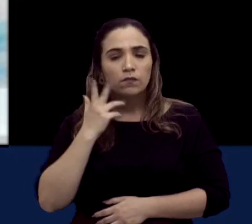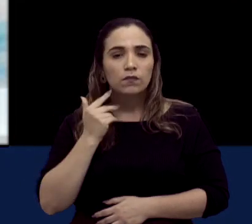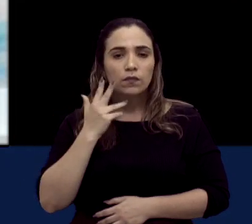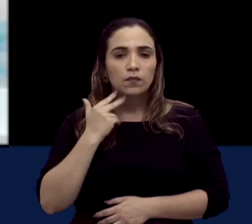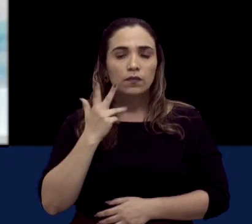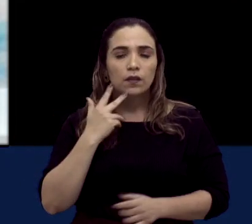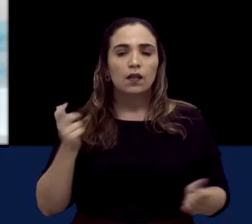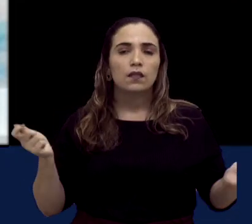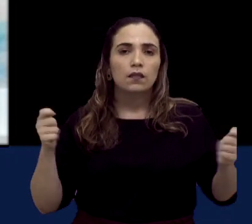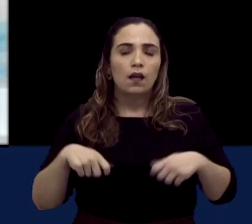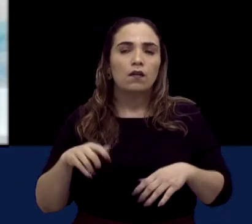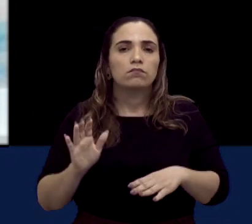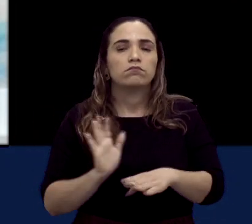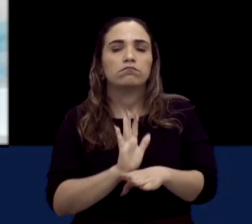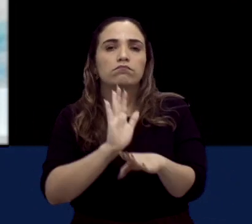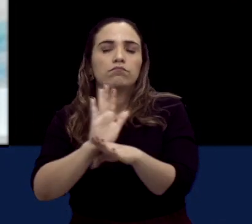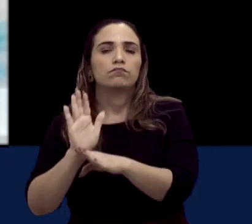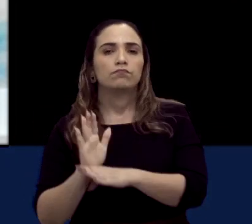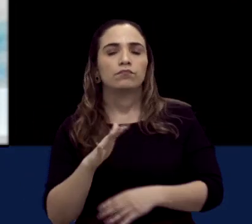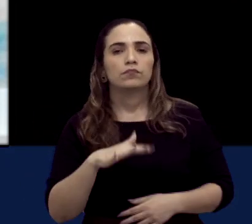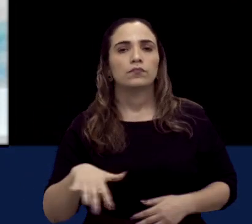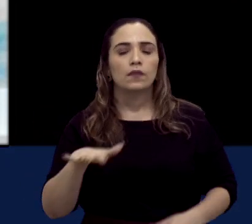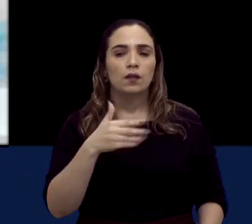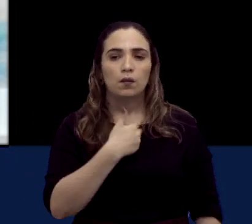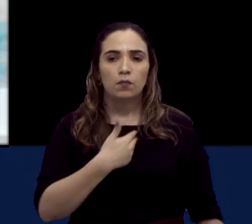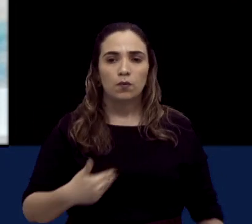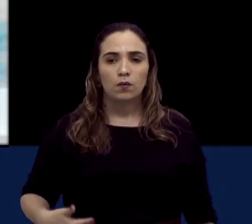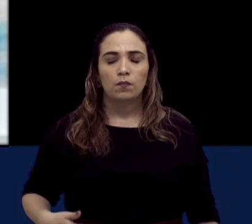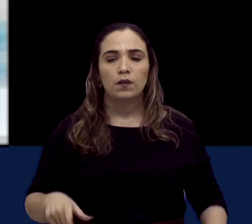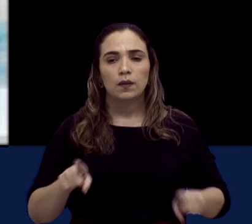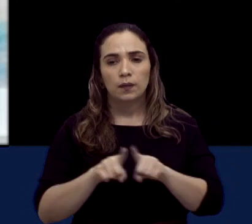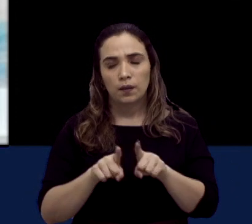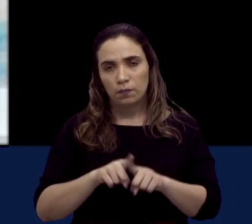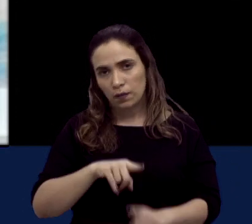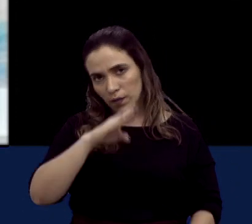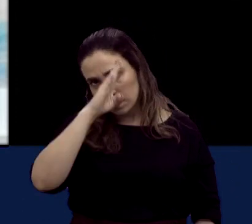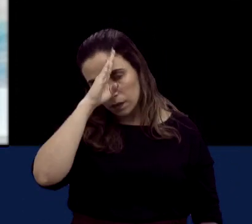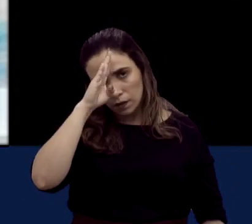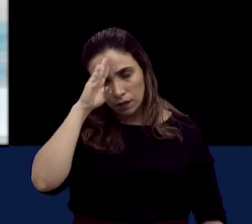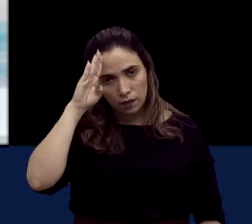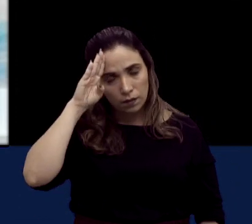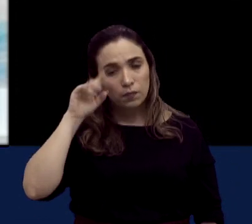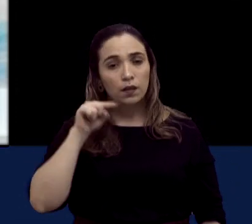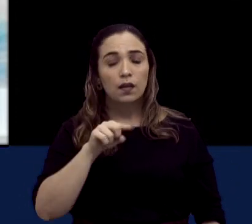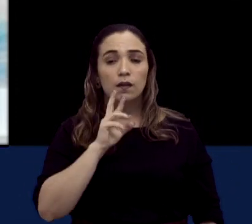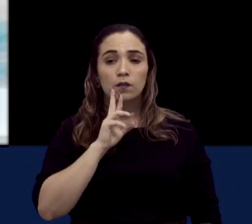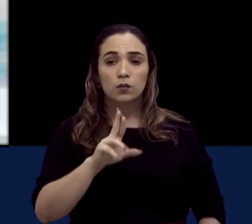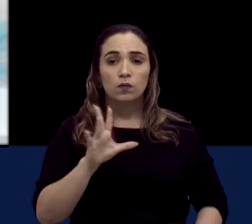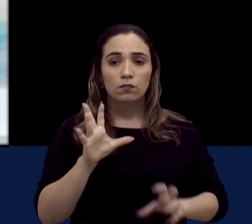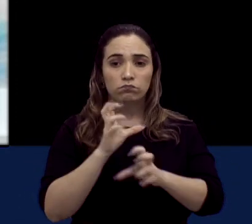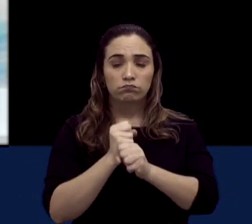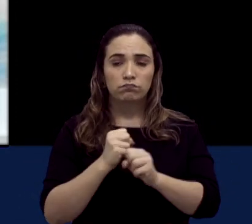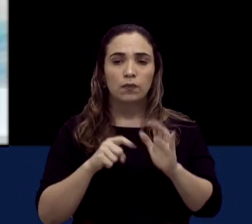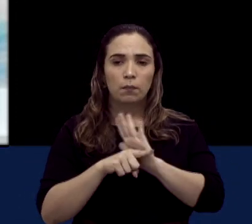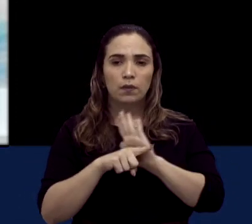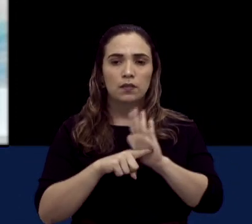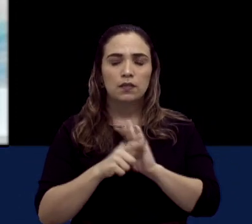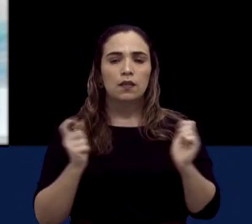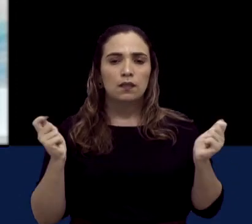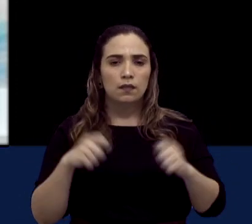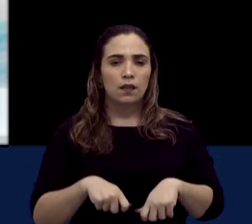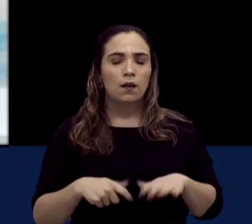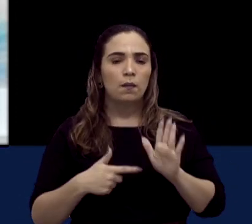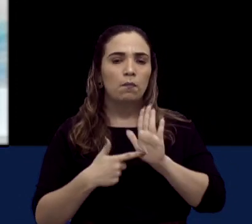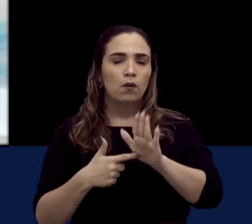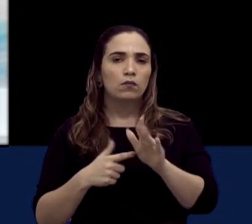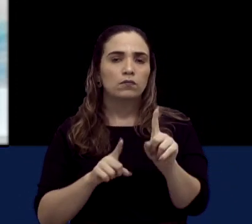pudesse contribuir tanto para os gestores públicos como para a academia, tendo em vista que os resultados dessas pesquisas podem apresentar